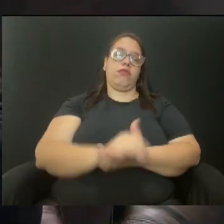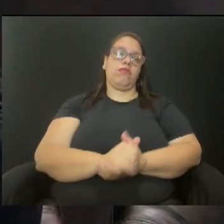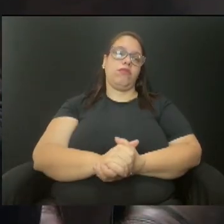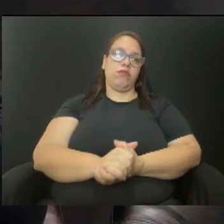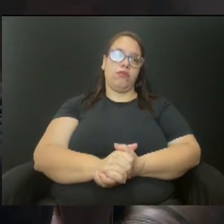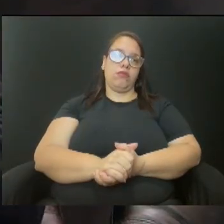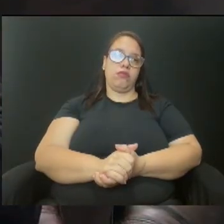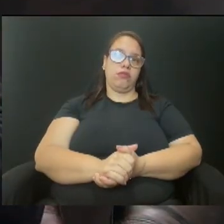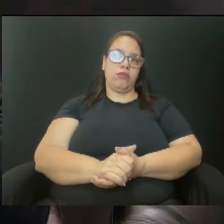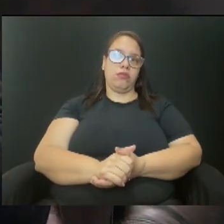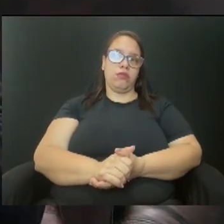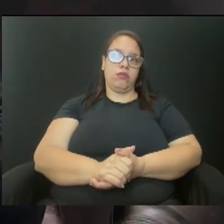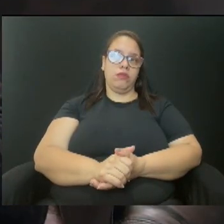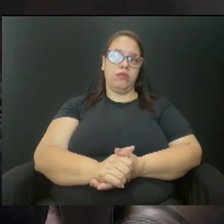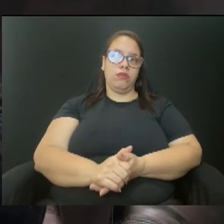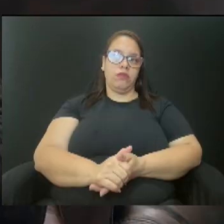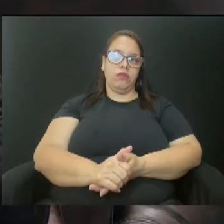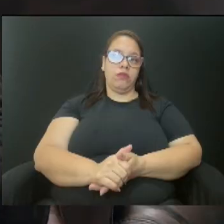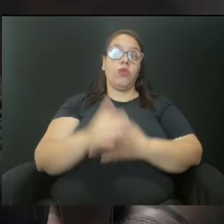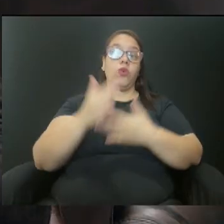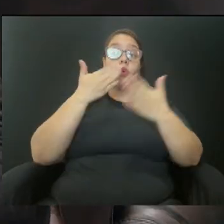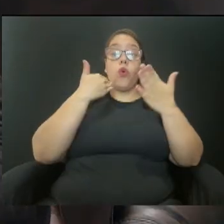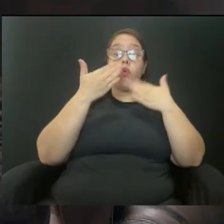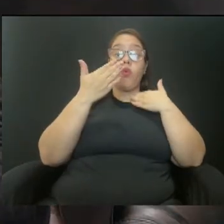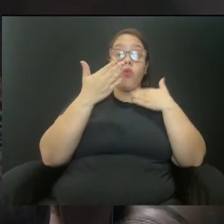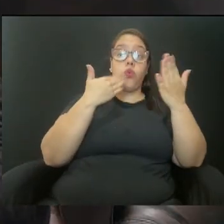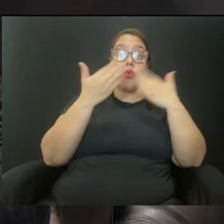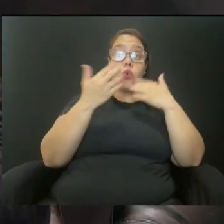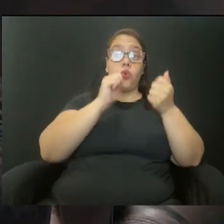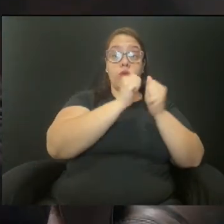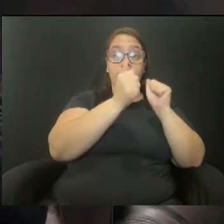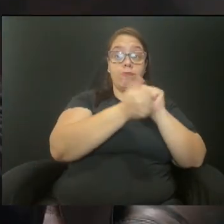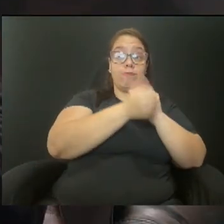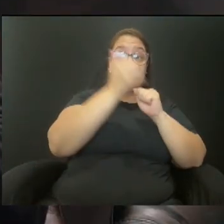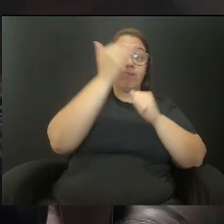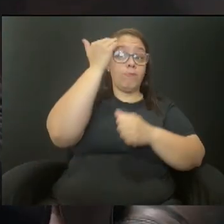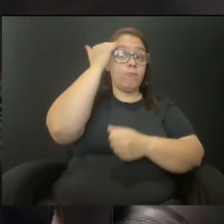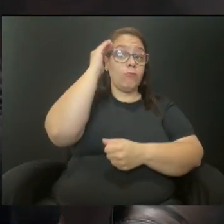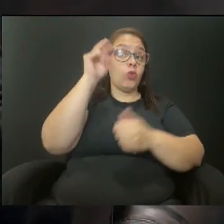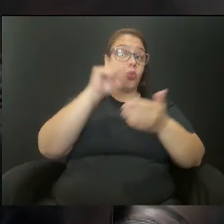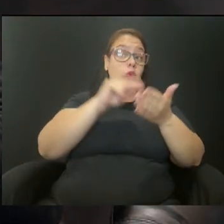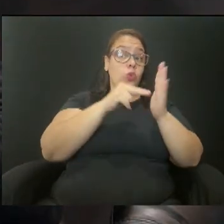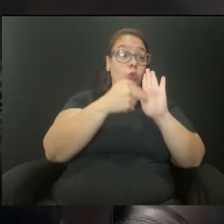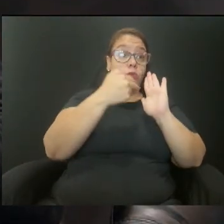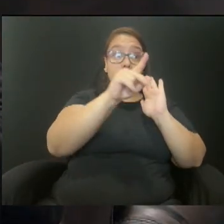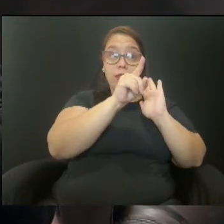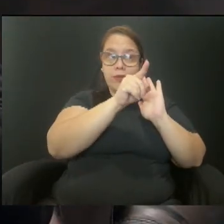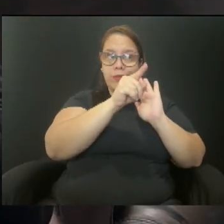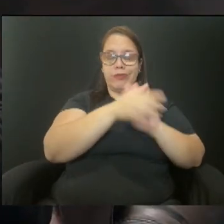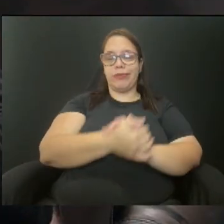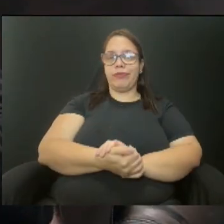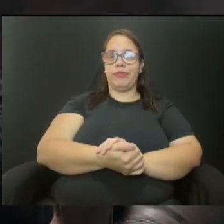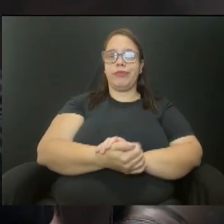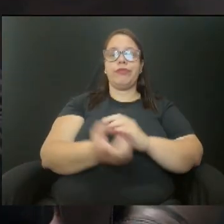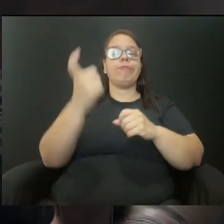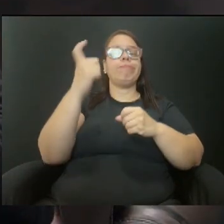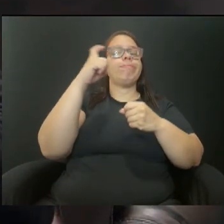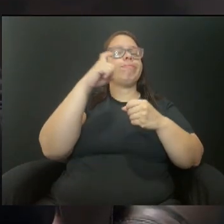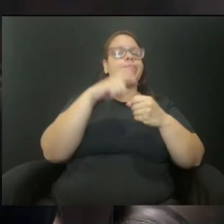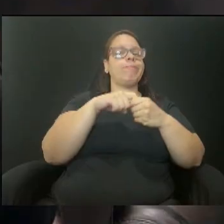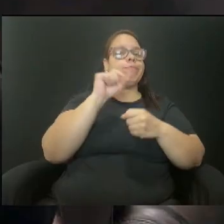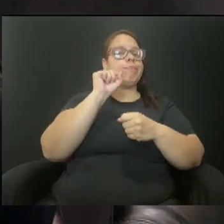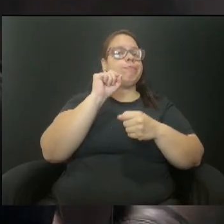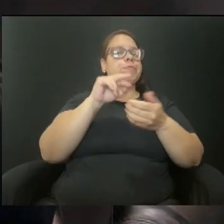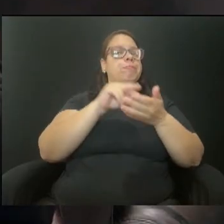essa conversa ali, padronização e entender o que faz sentido para você. Mas voltando, o que faz sentido para